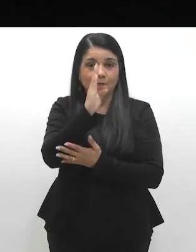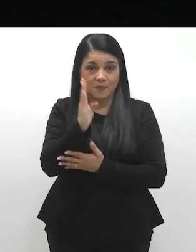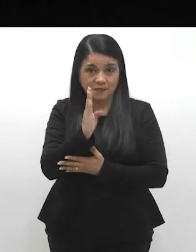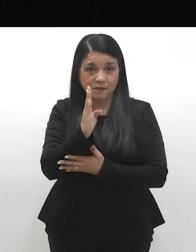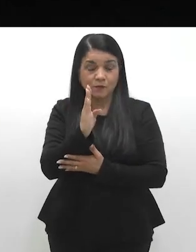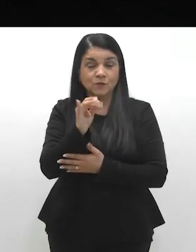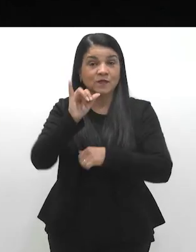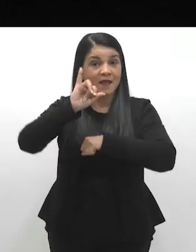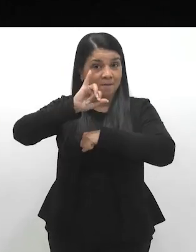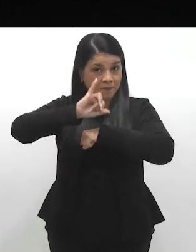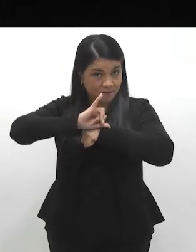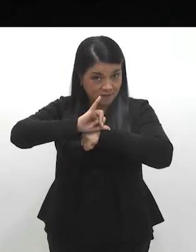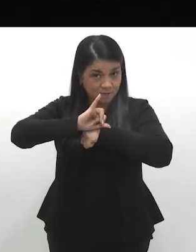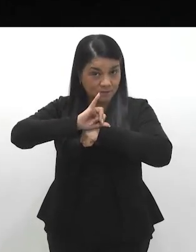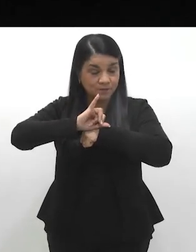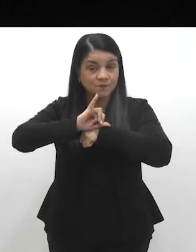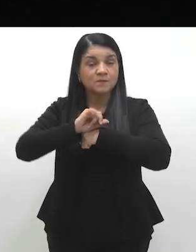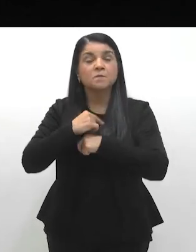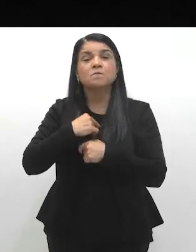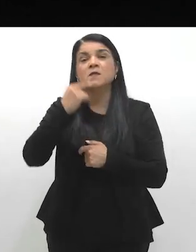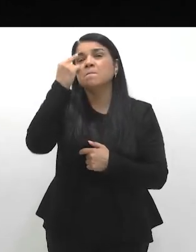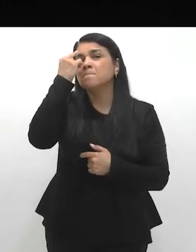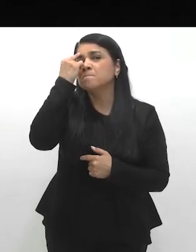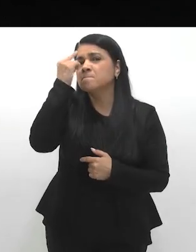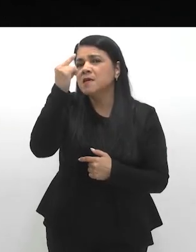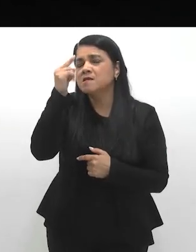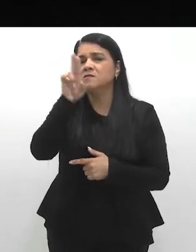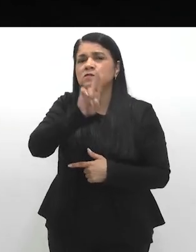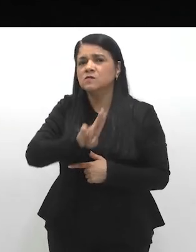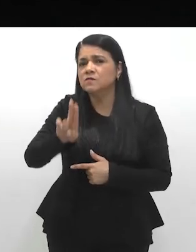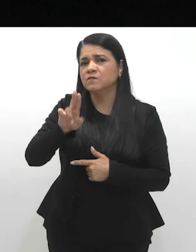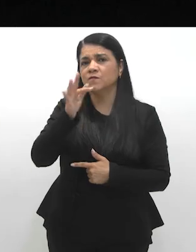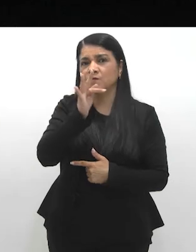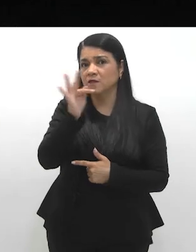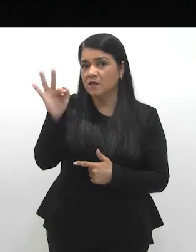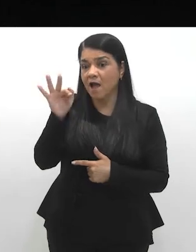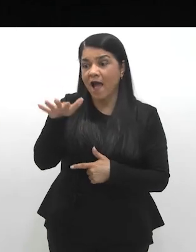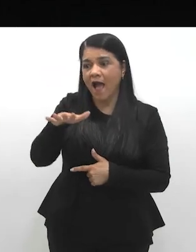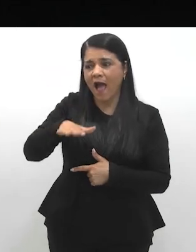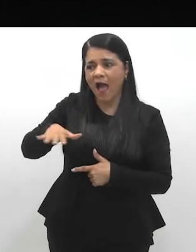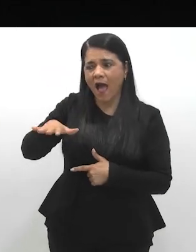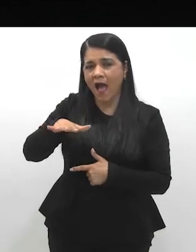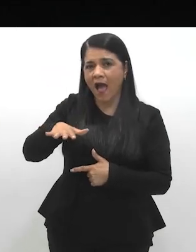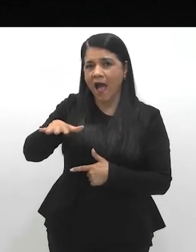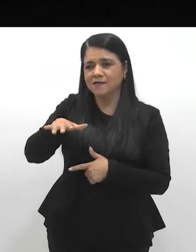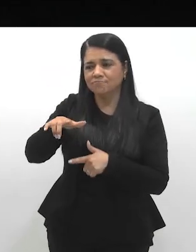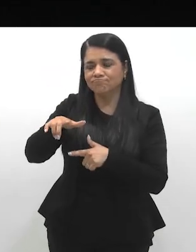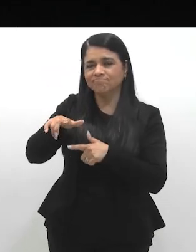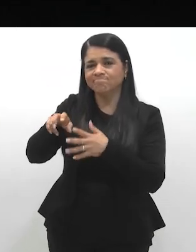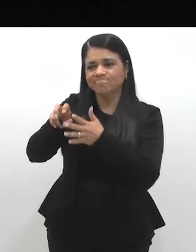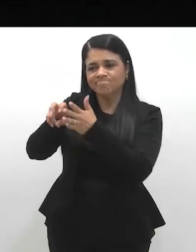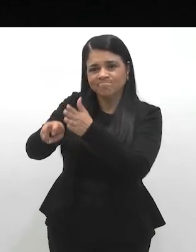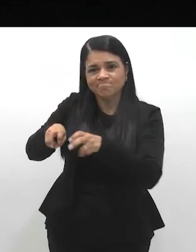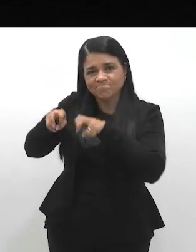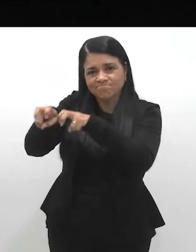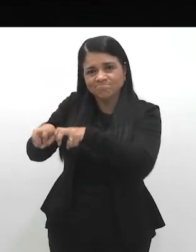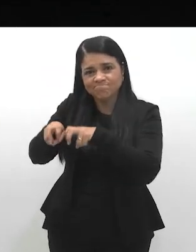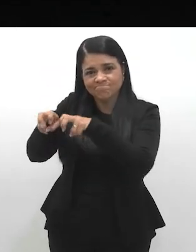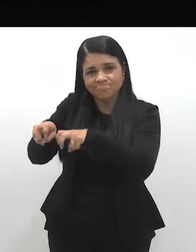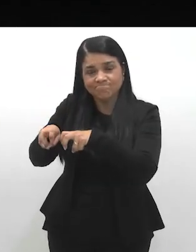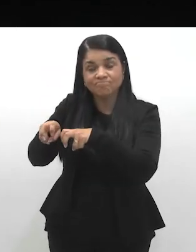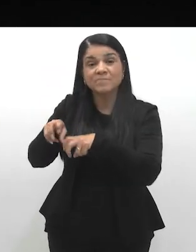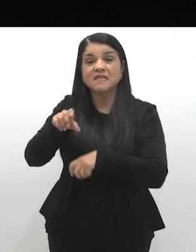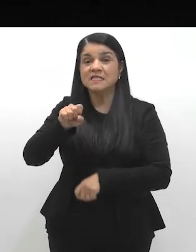nosso país, na própria capital, e começa a pensar a Universidade Federal numa área mais agrária, que aí é onde nós vamos